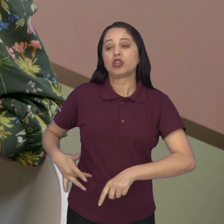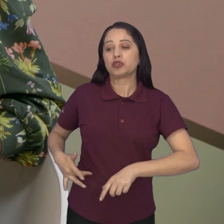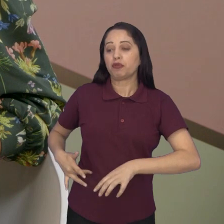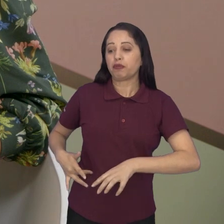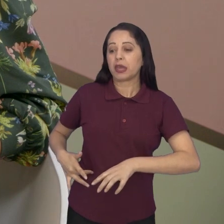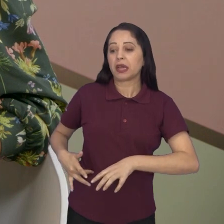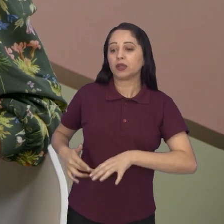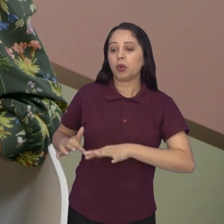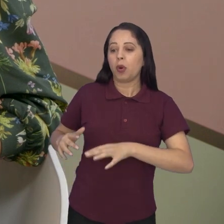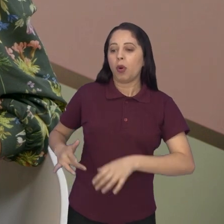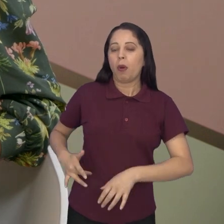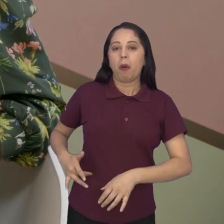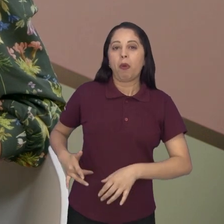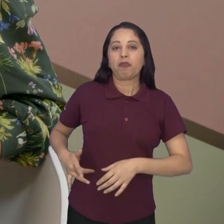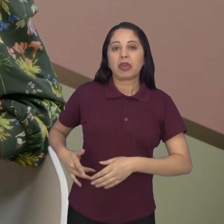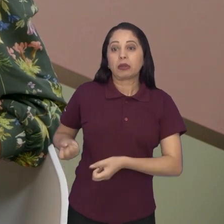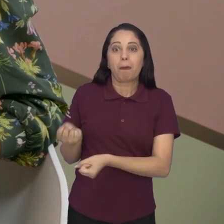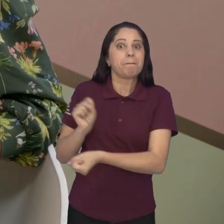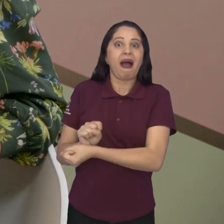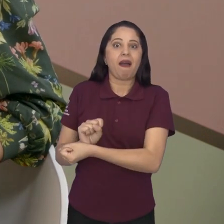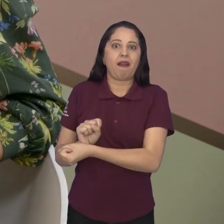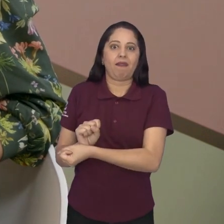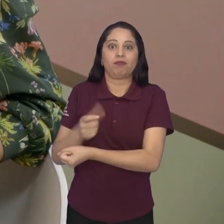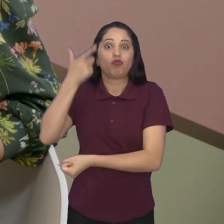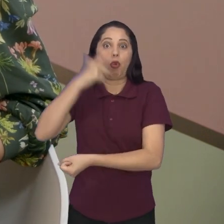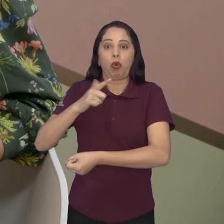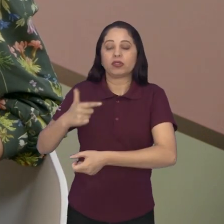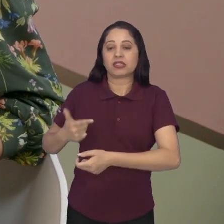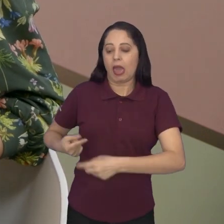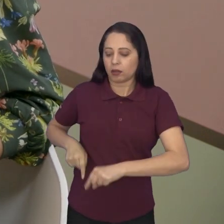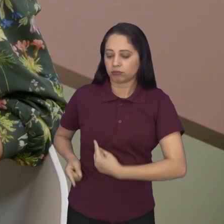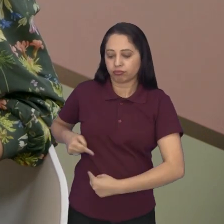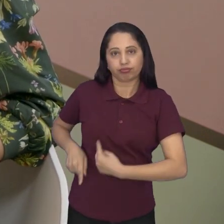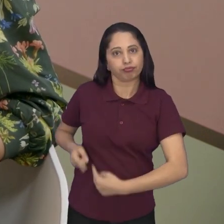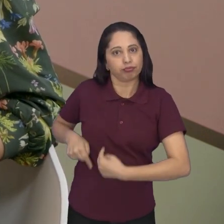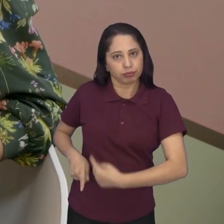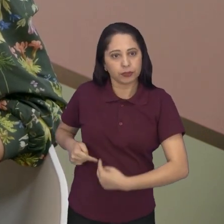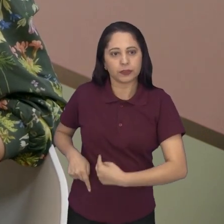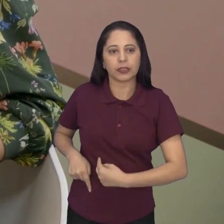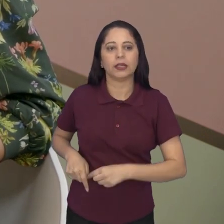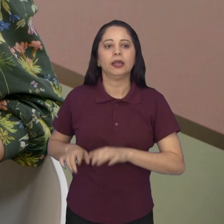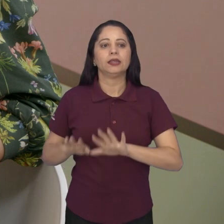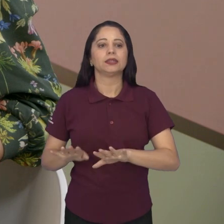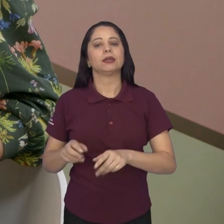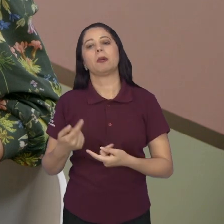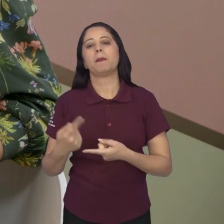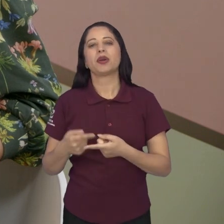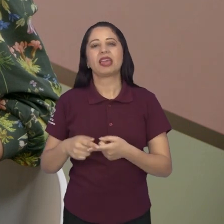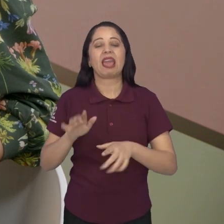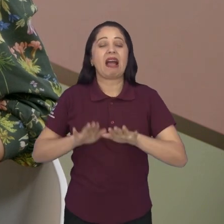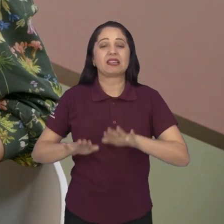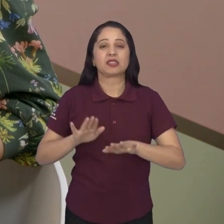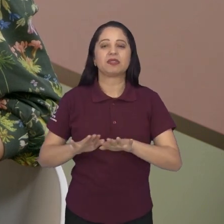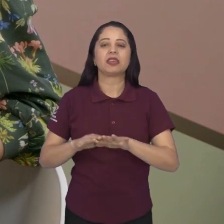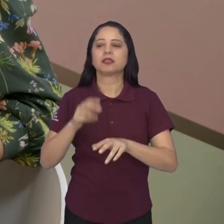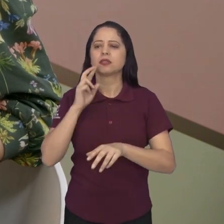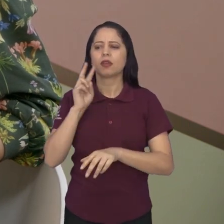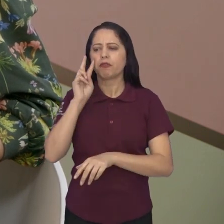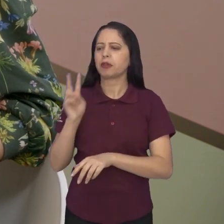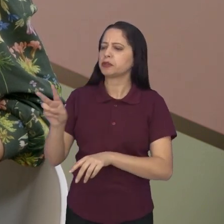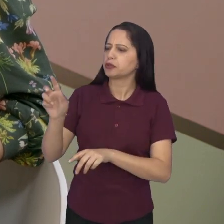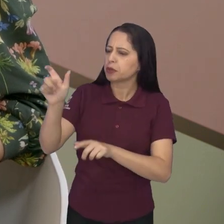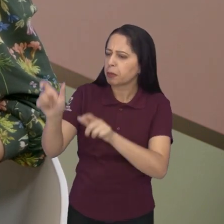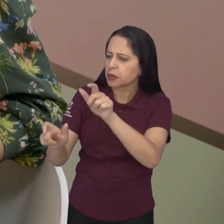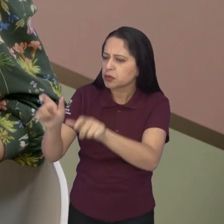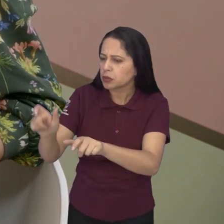fígado, porque mesmo dentro da cirrose, por exemplo, eu posso ter cirrose no fígado, você olha para mim, aparentemente, que eu estou numa fase muito inicial,